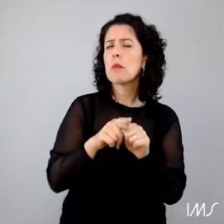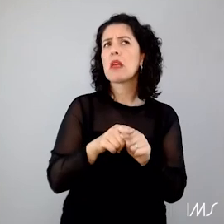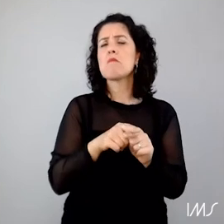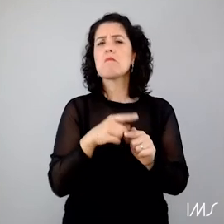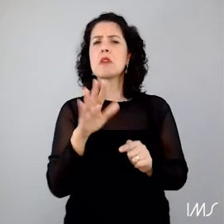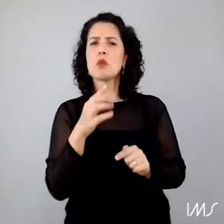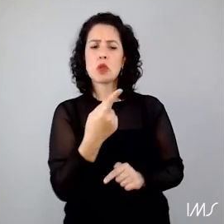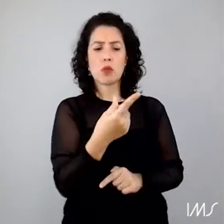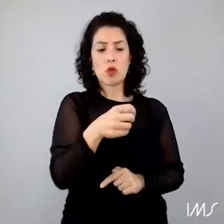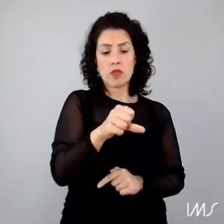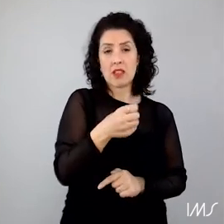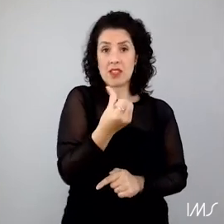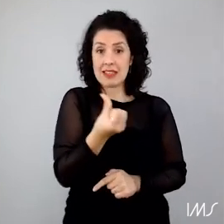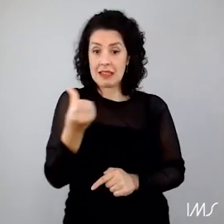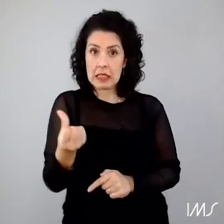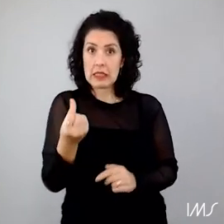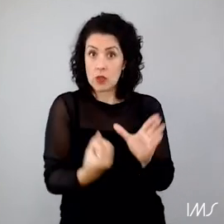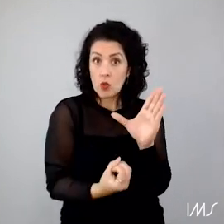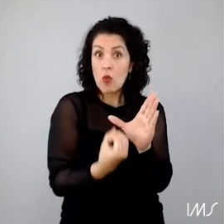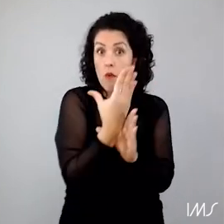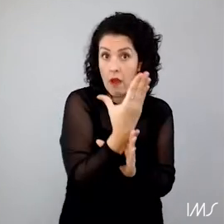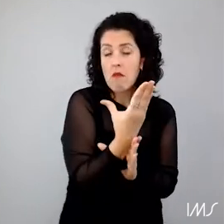performance inaugural em 1966, que